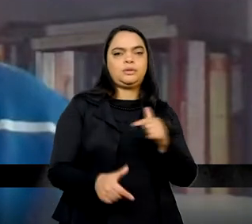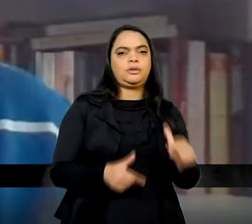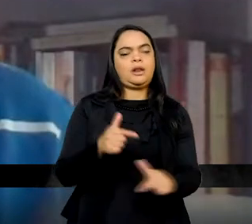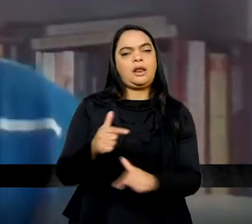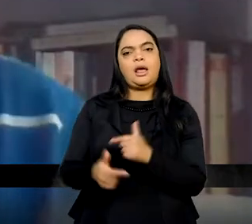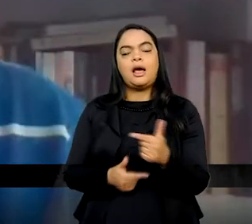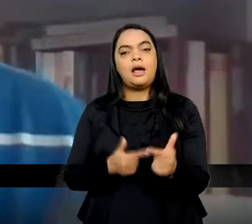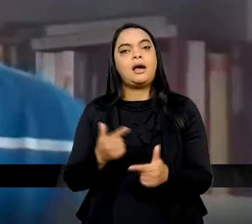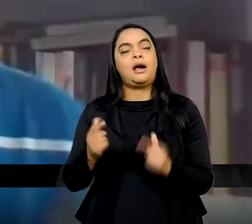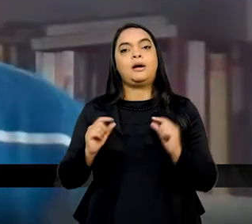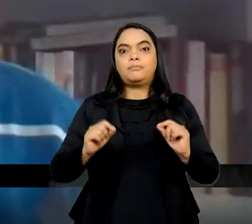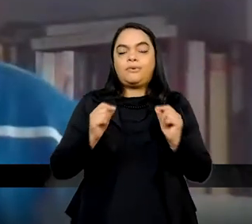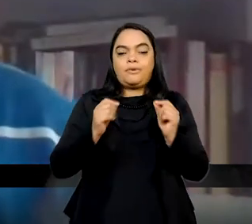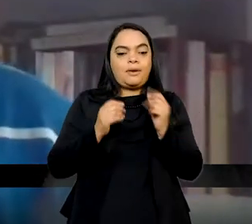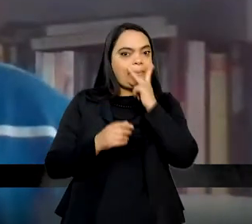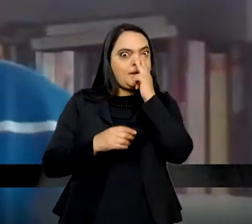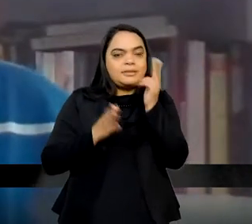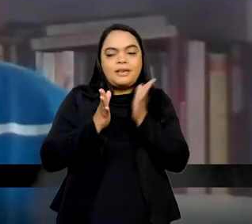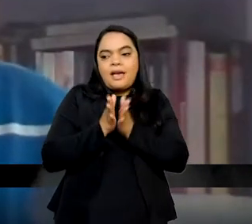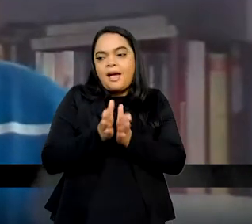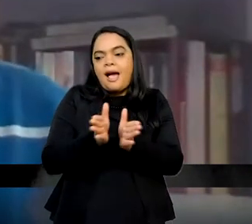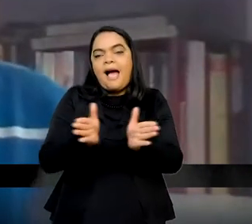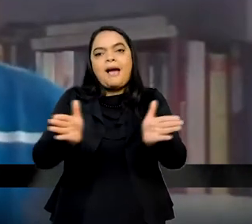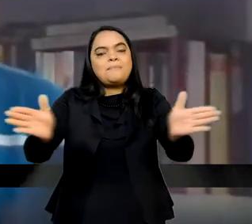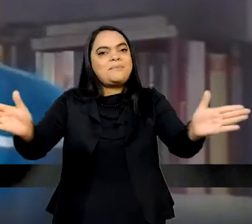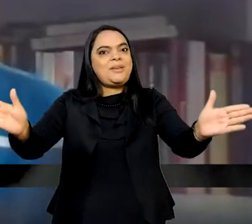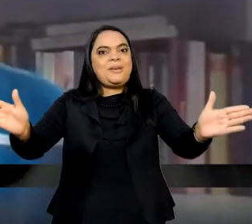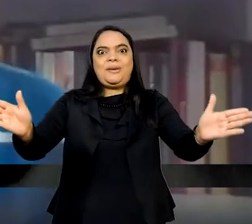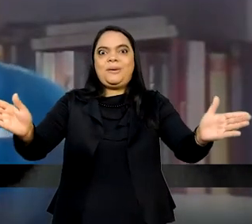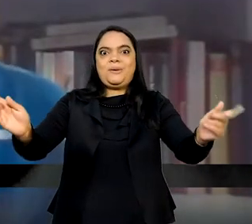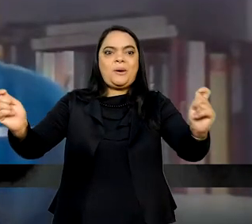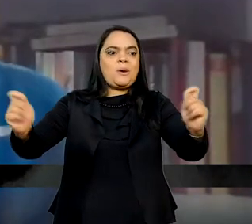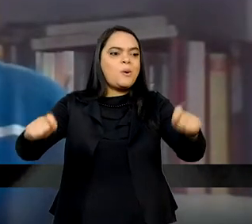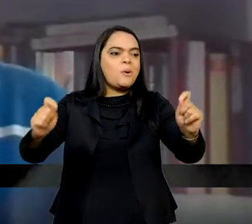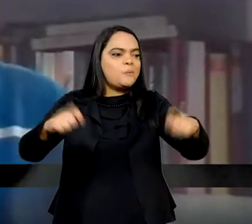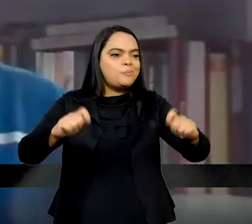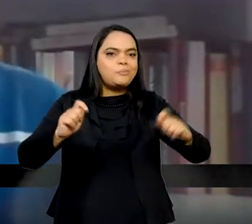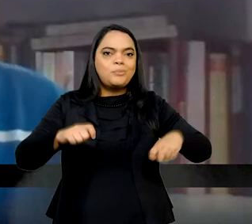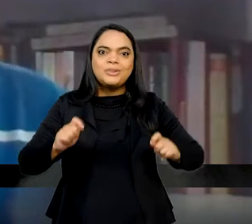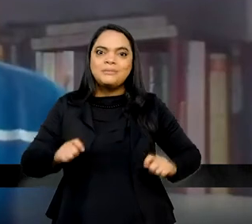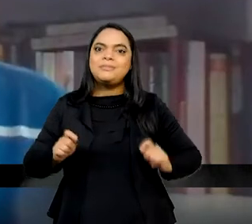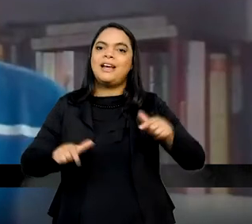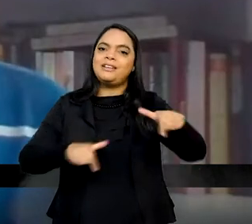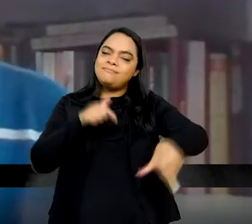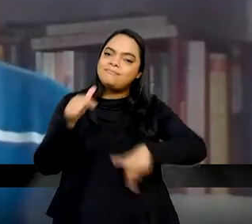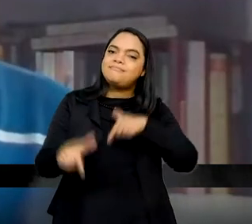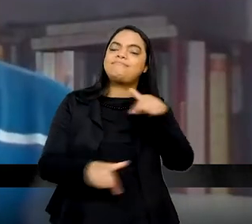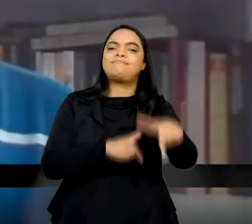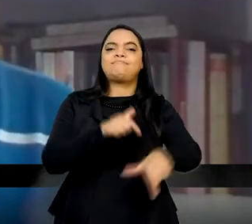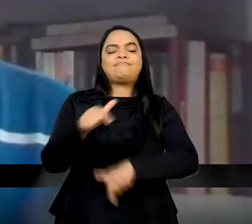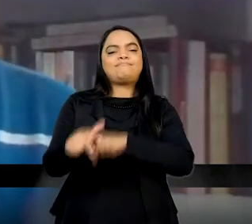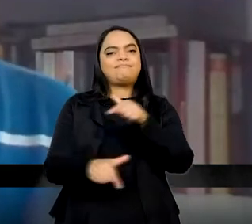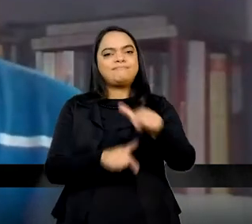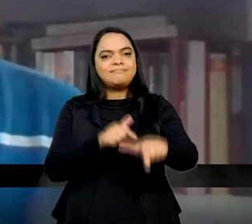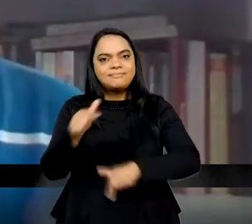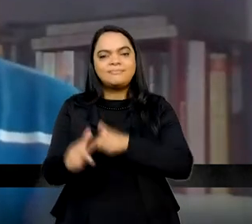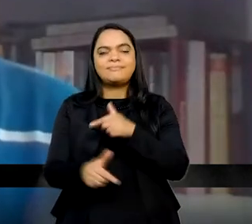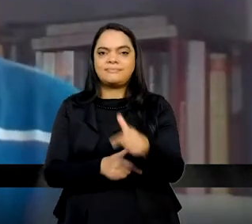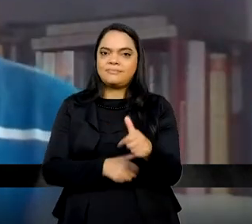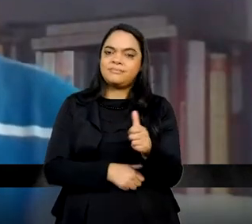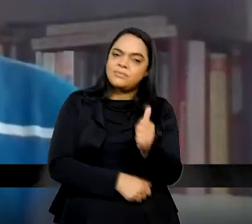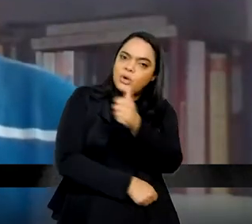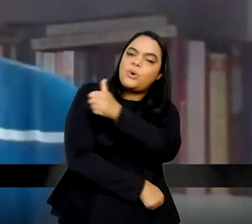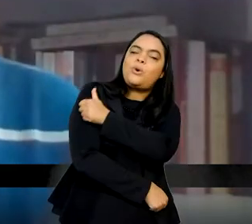abriu brechas, né, janelas de grandes possibilidades para poder a gente trabalhar com